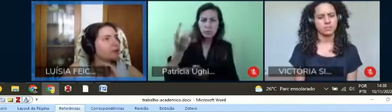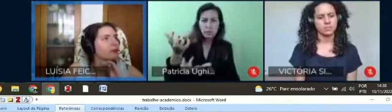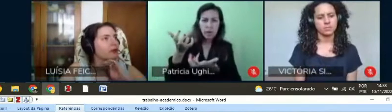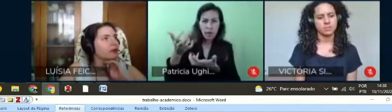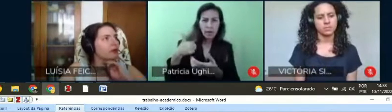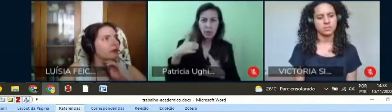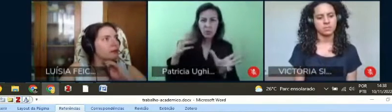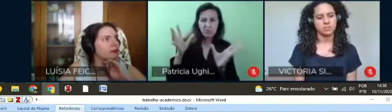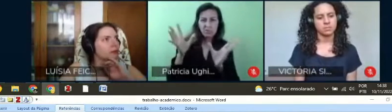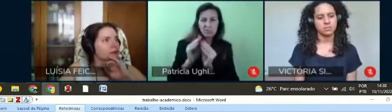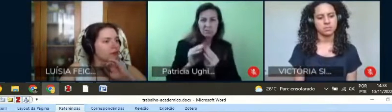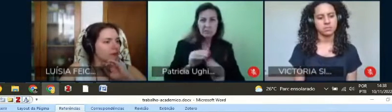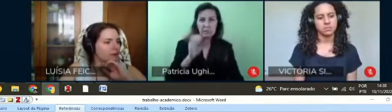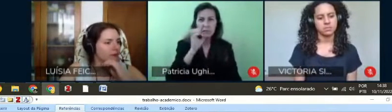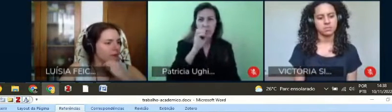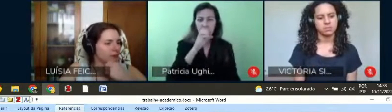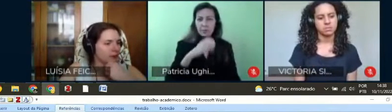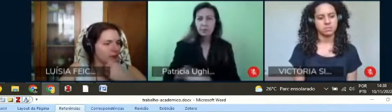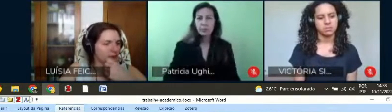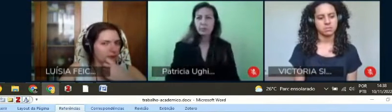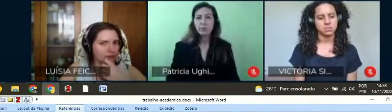rápido.